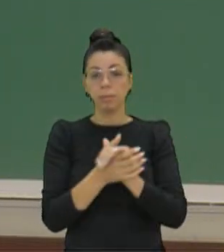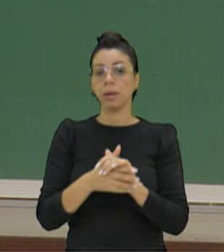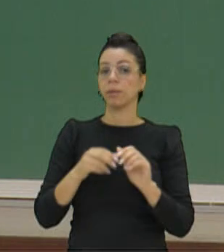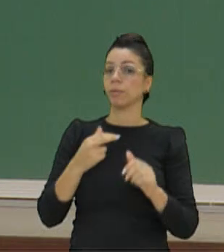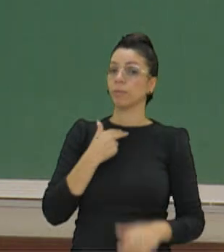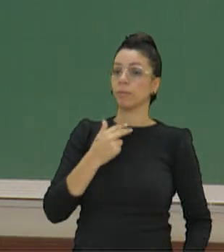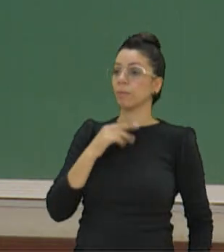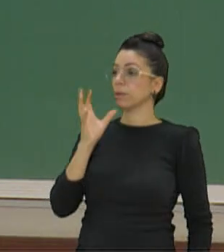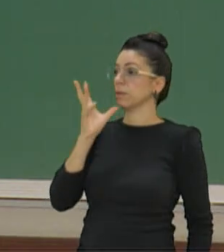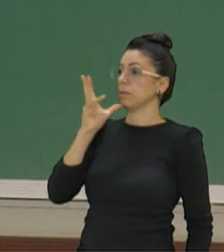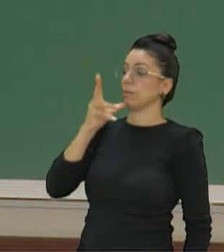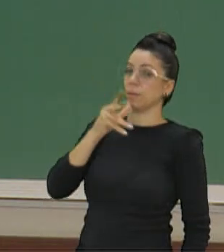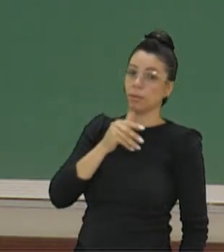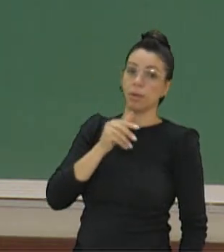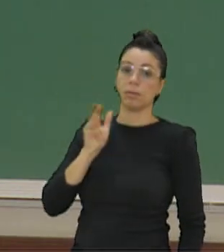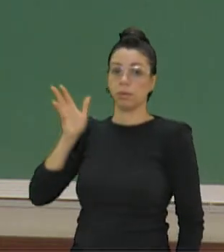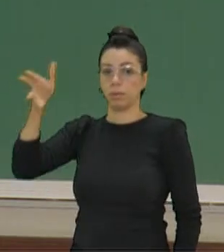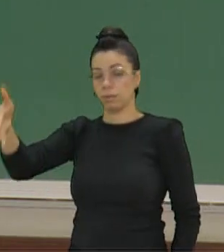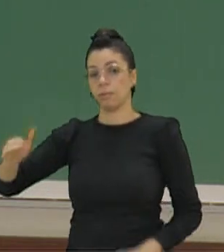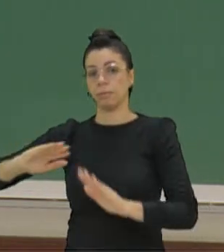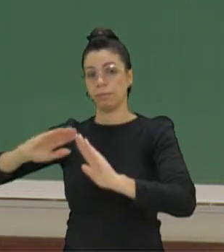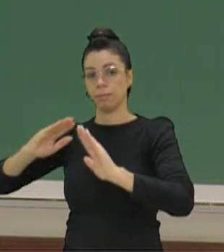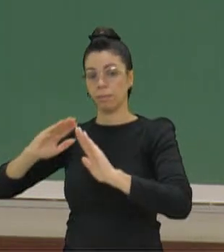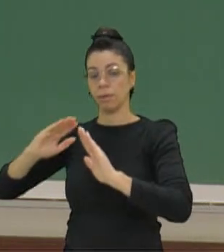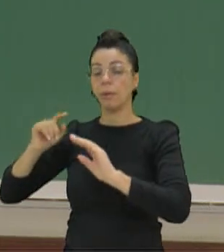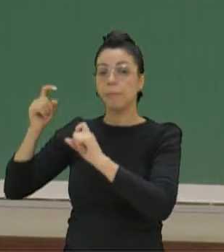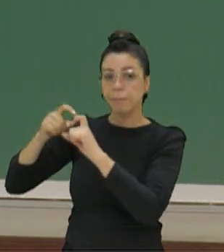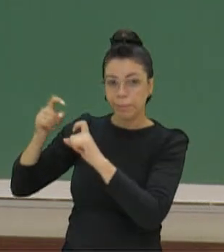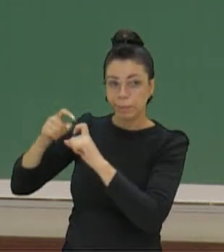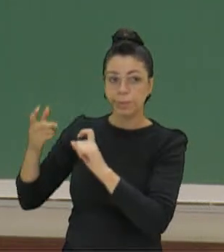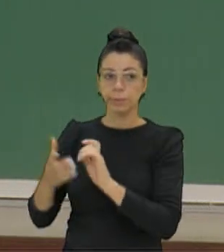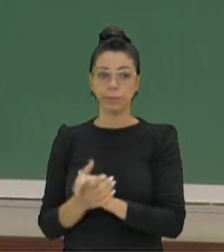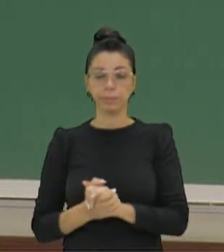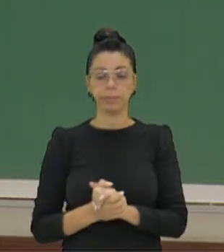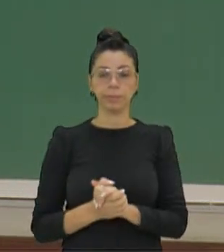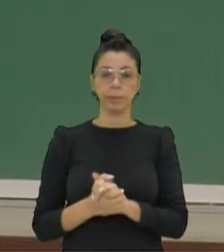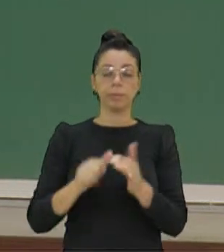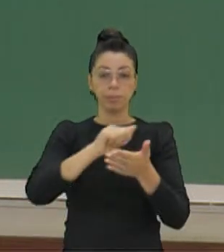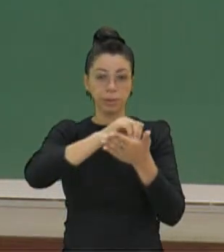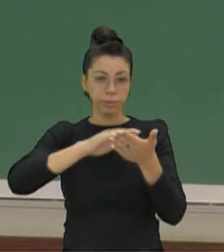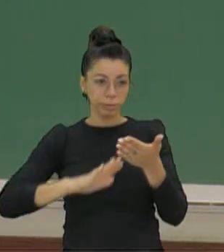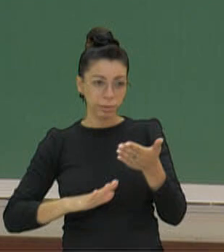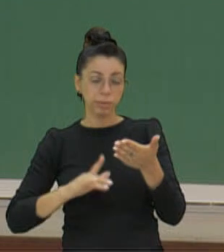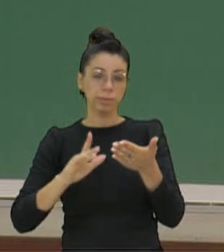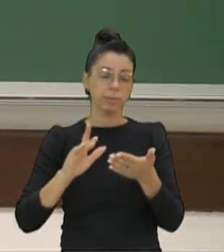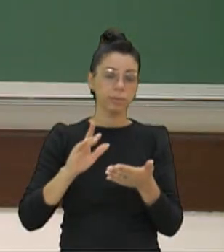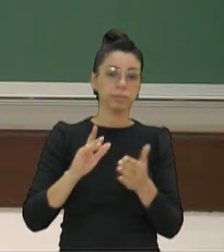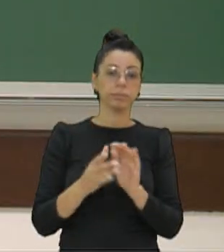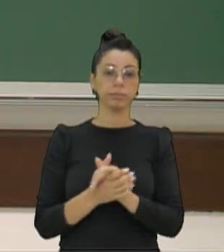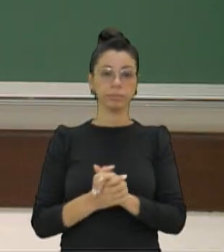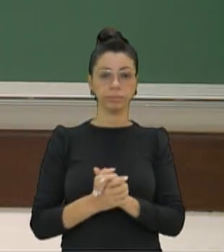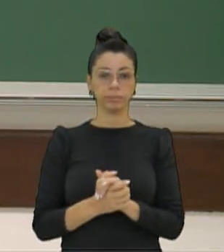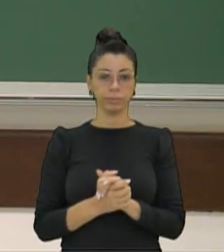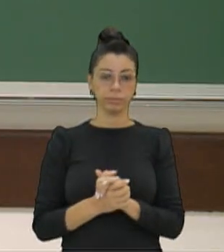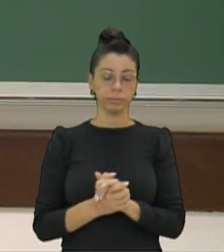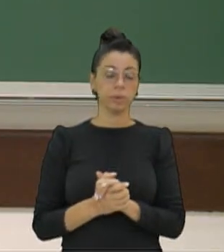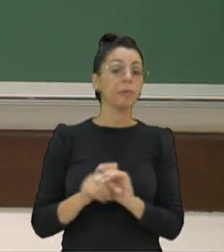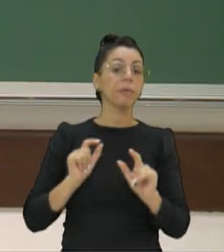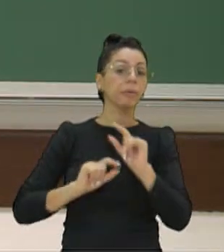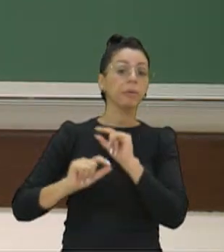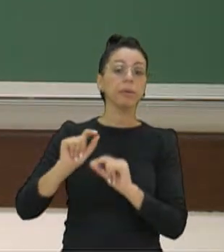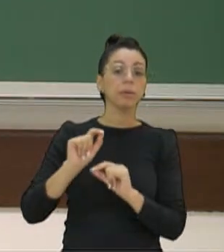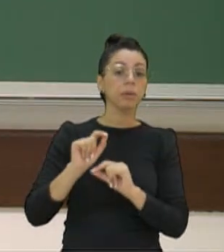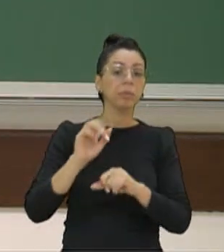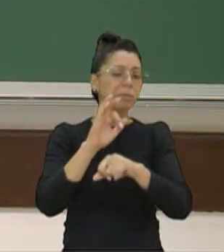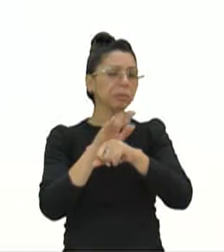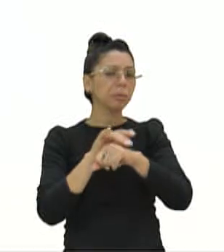demorar o diagnóstico, né? Senão a doença vai se agravando. Um exercício aqui, vamos ver se você consegue identificar que doença é essa.